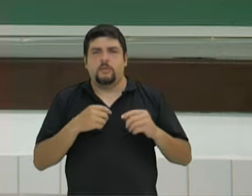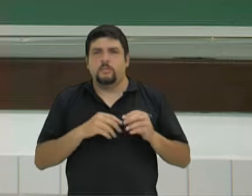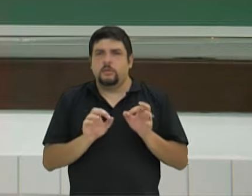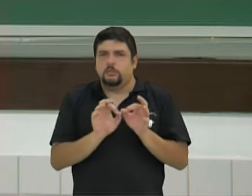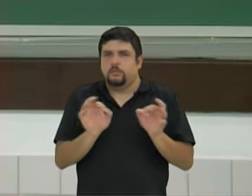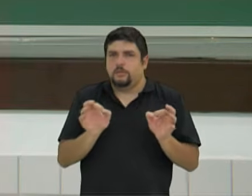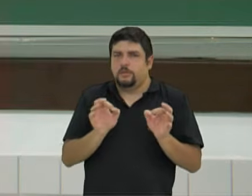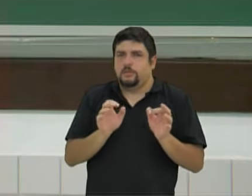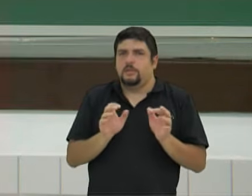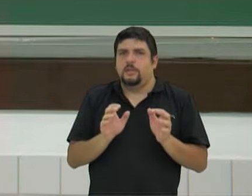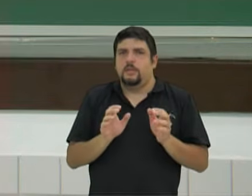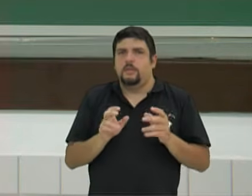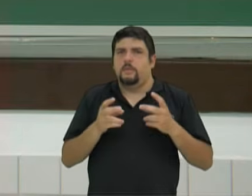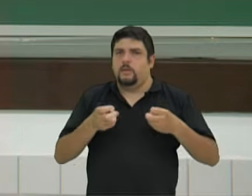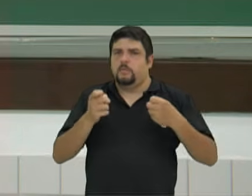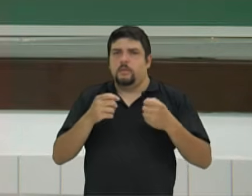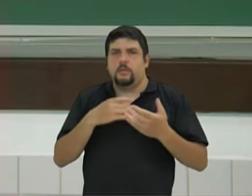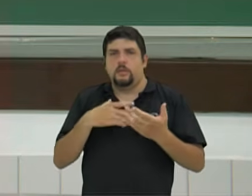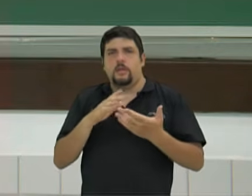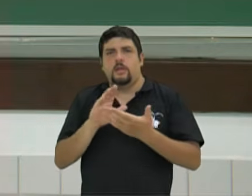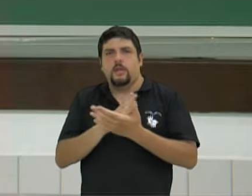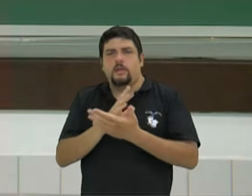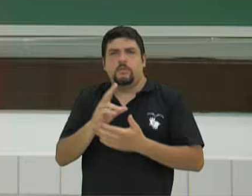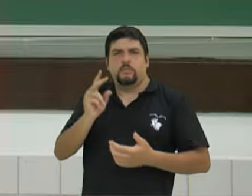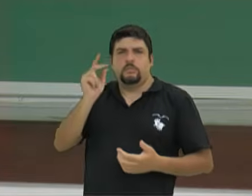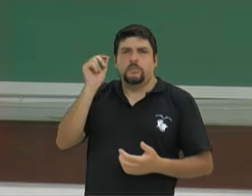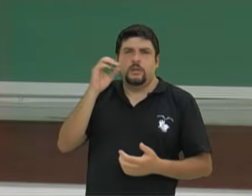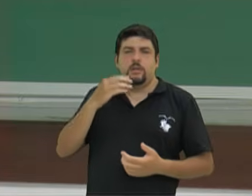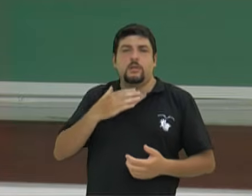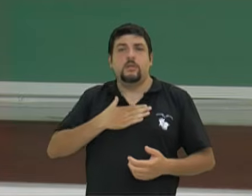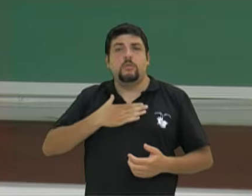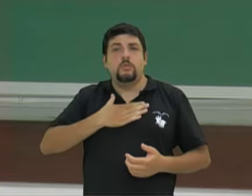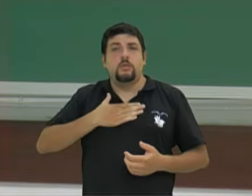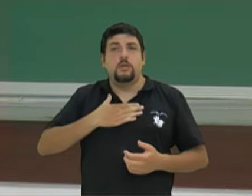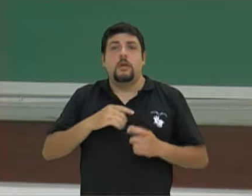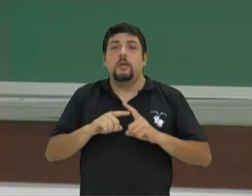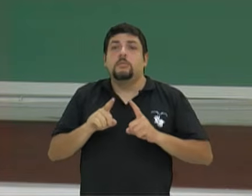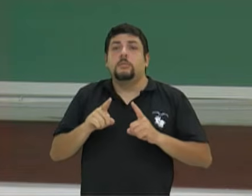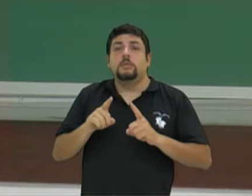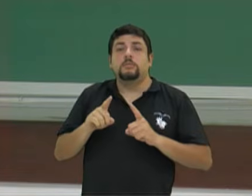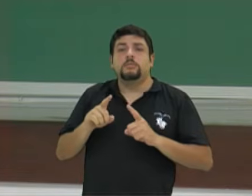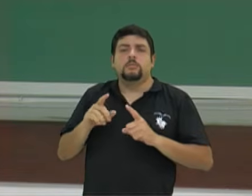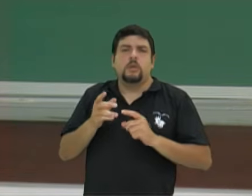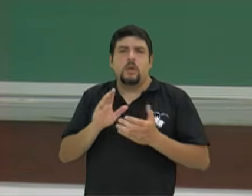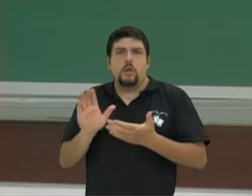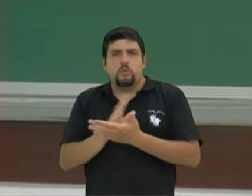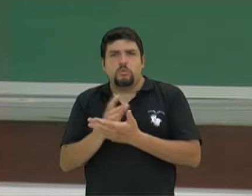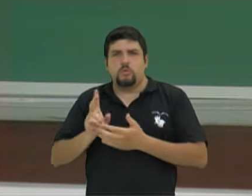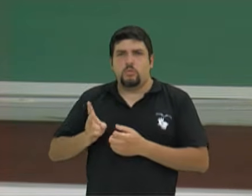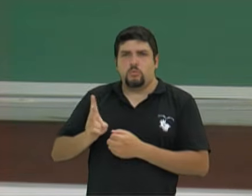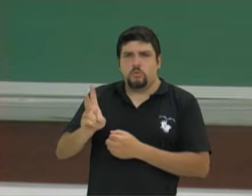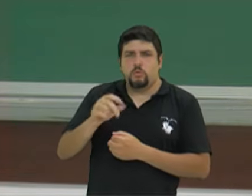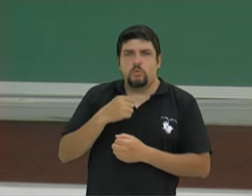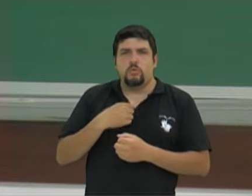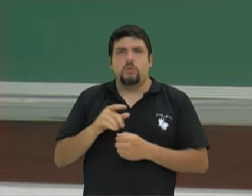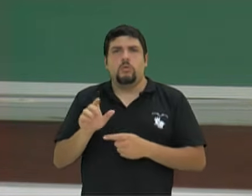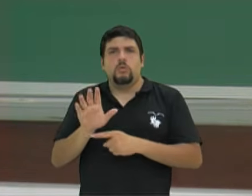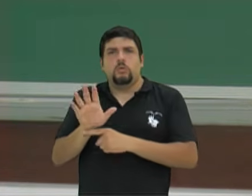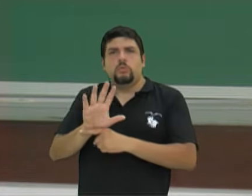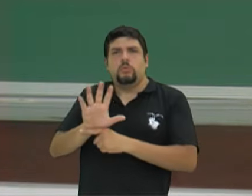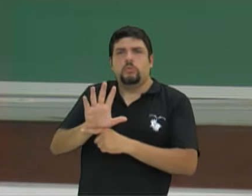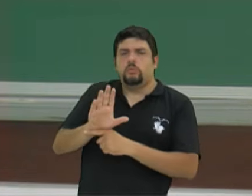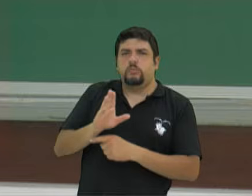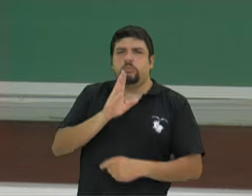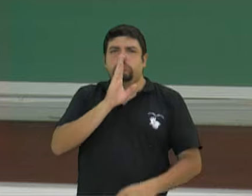falou, né? Você viu, né? Tem gente que gostava na época. Só que tem muita gente que ainda continuou fazendo o cinema mudo, né? A gente vai ver depois, o próprio Chaplin